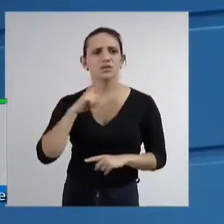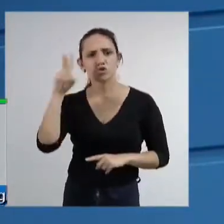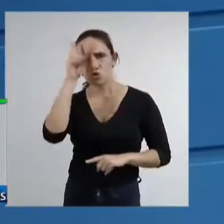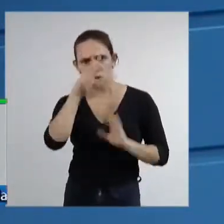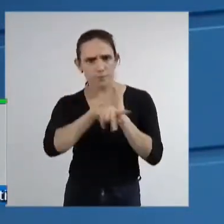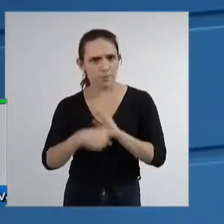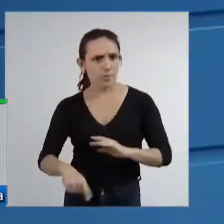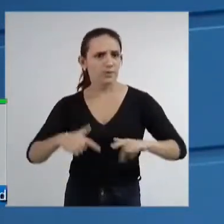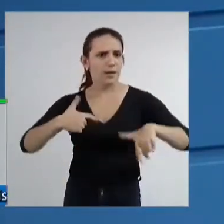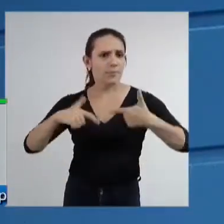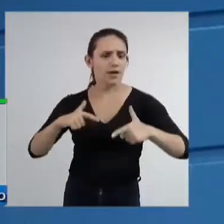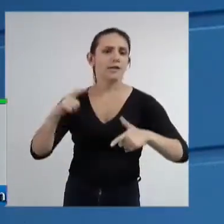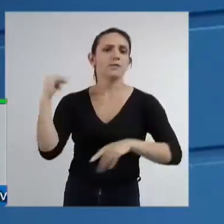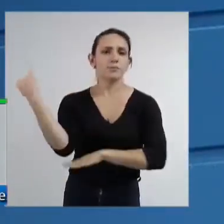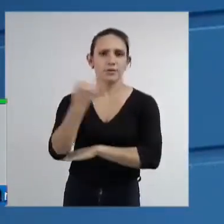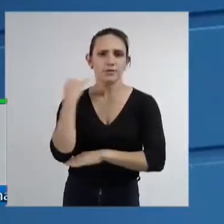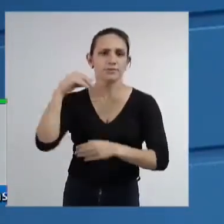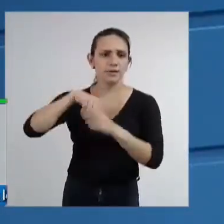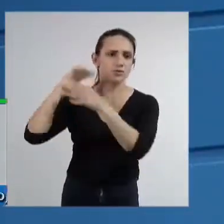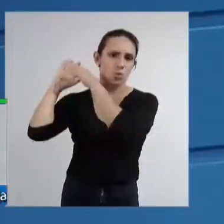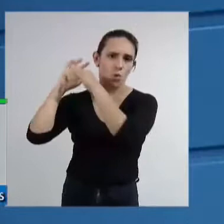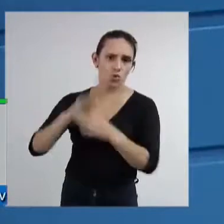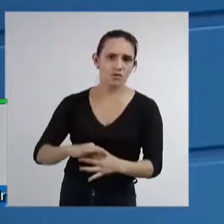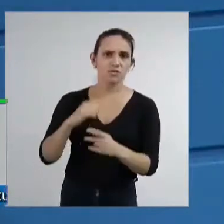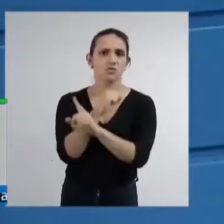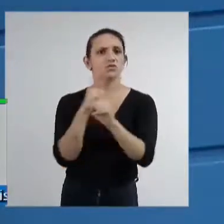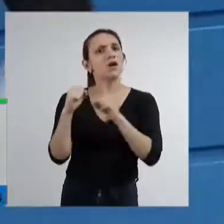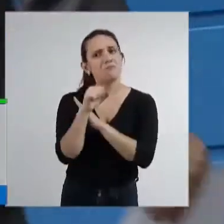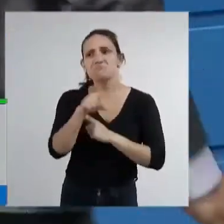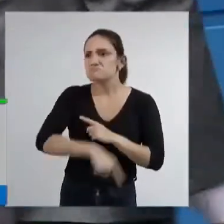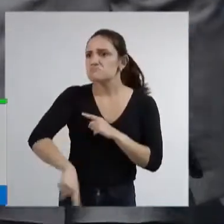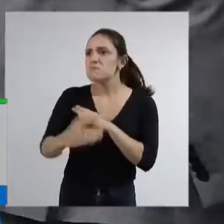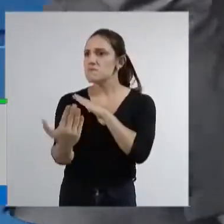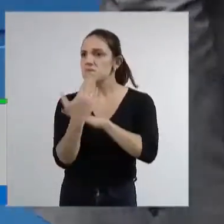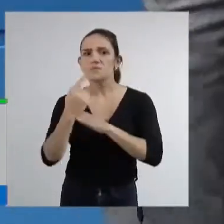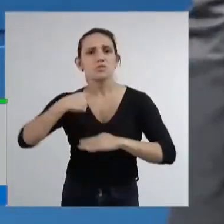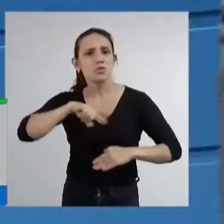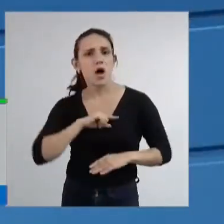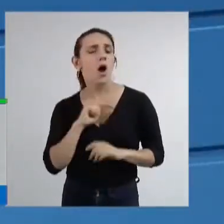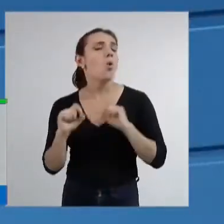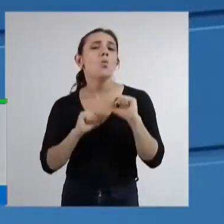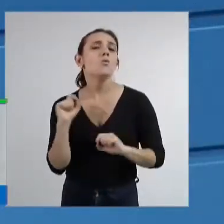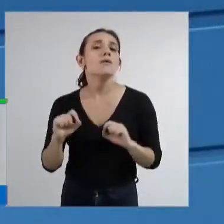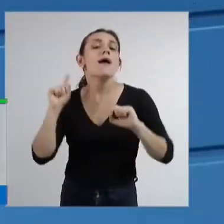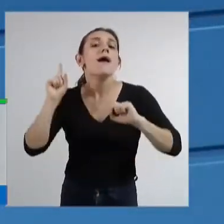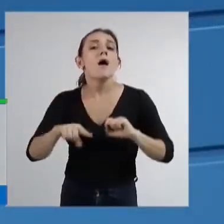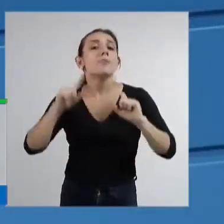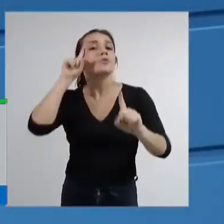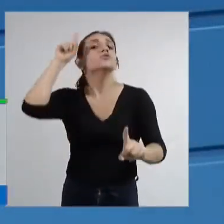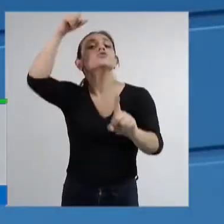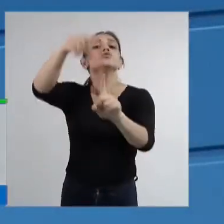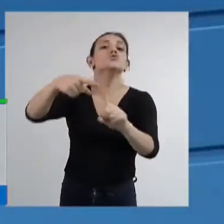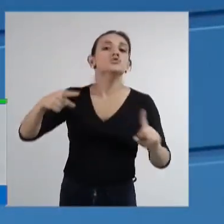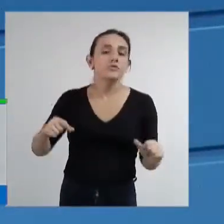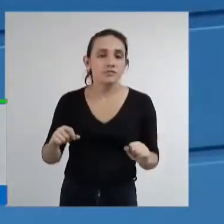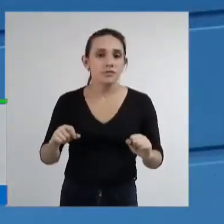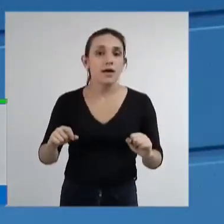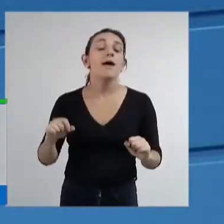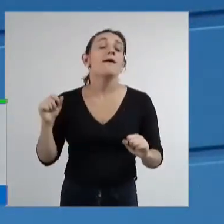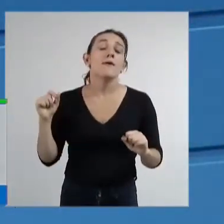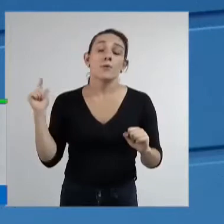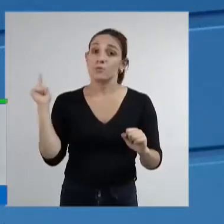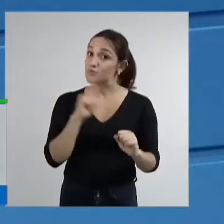a sua importância no contexto social, e vem aqui para nos ajudar a fazer com que, na verdade, nós possamos efetivamente